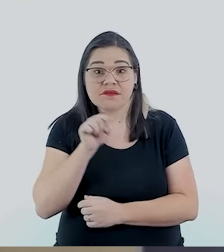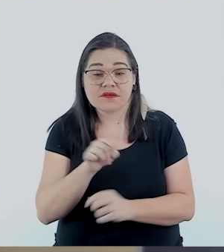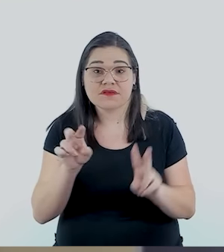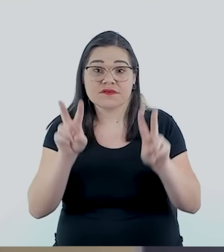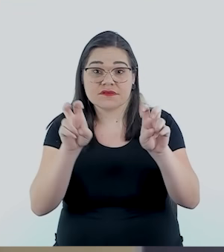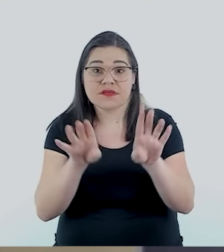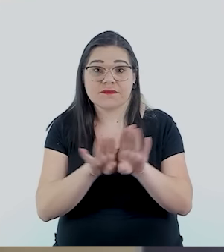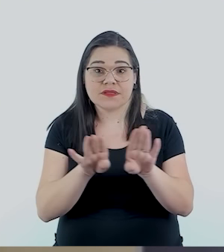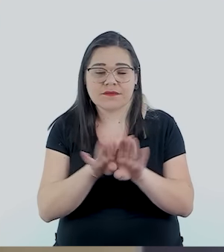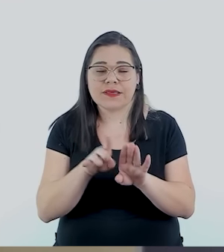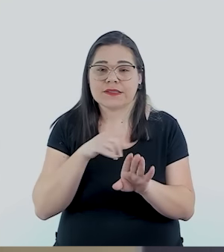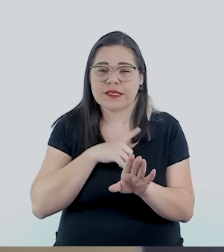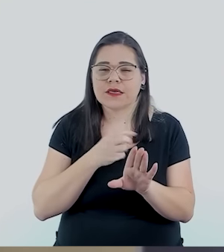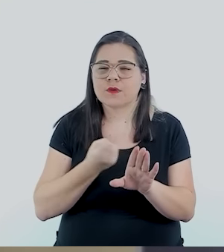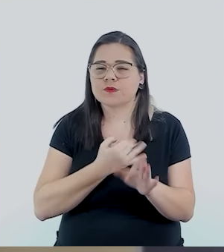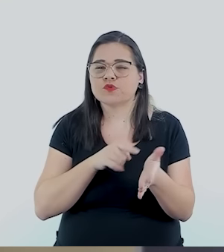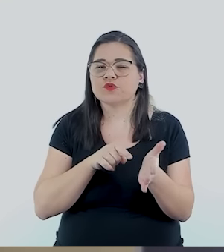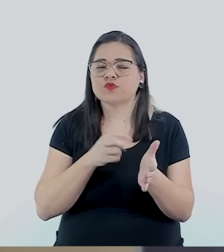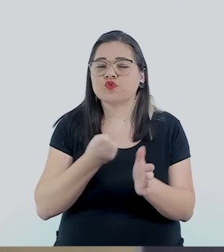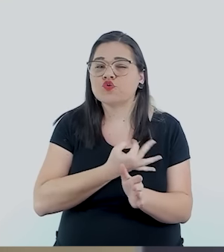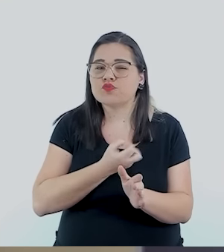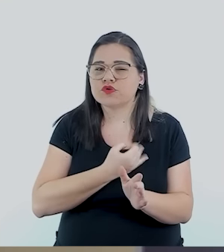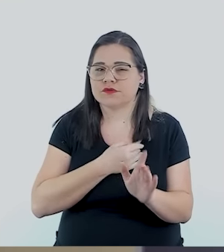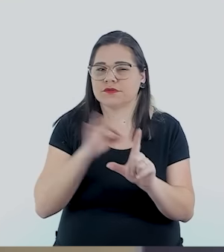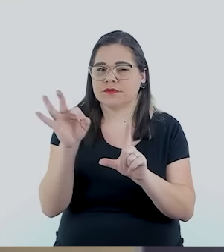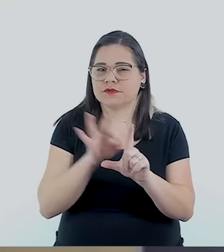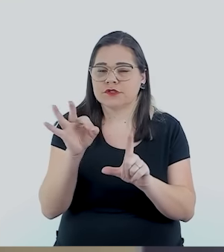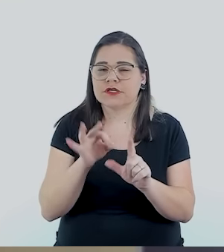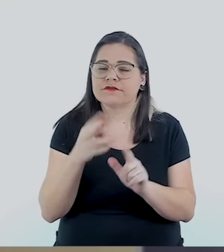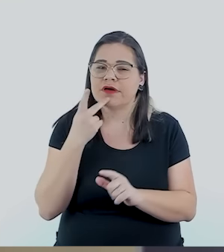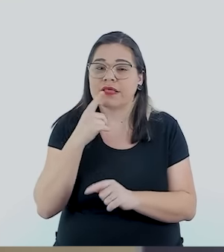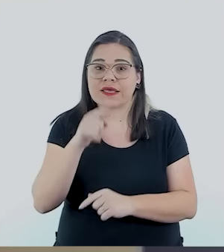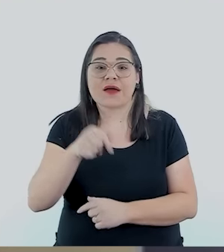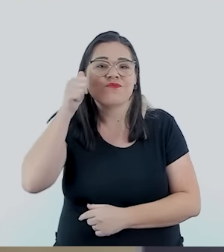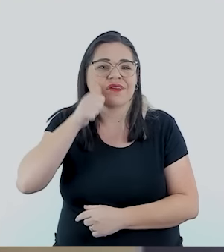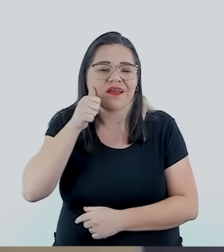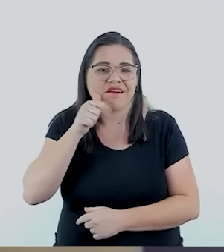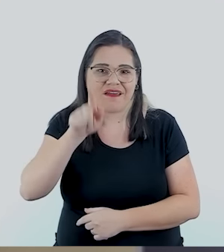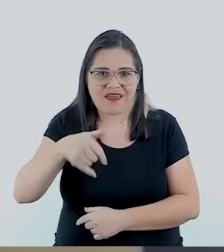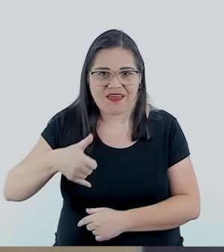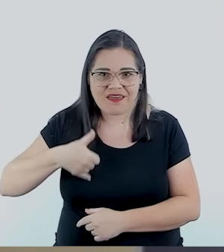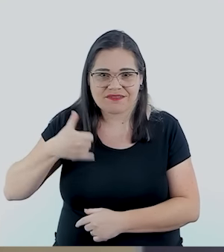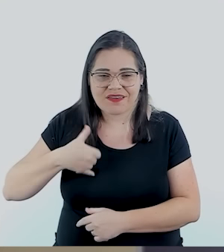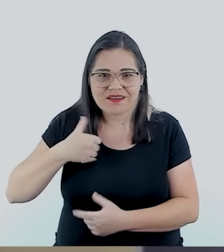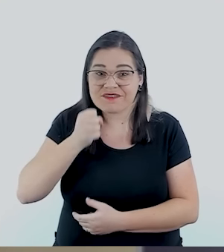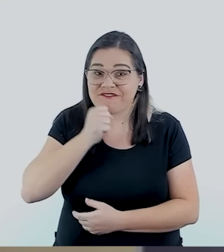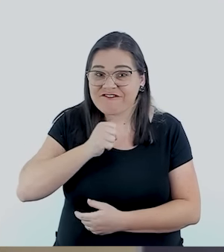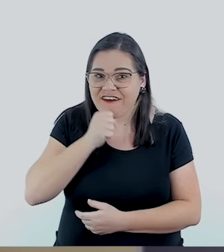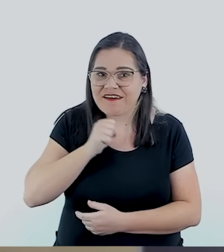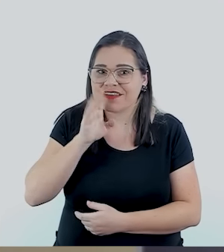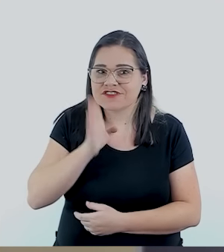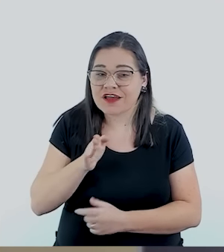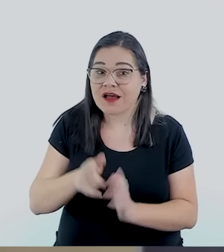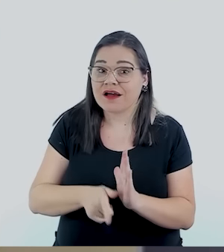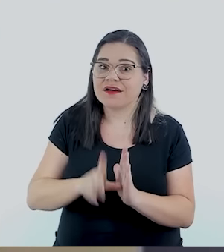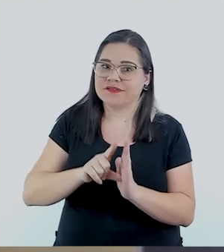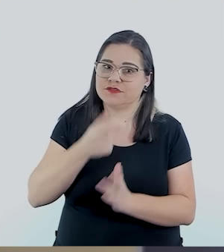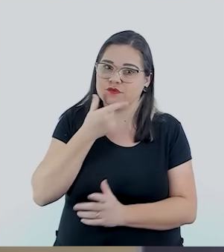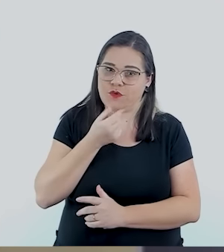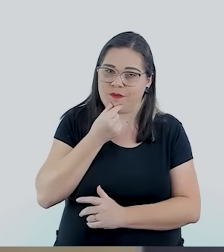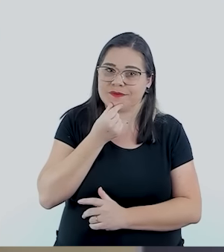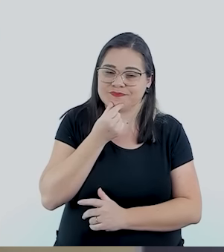gente tem algumas estatísticas que dizem que a mulher ela é considerada velha para o mercado um pouco antes dos